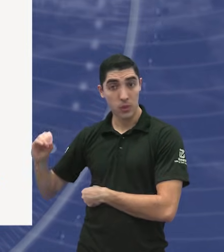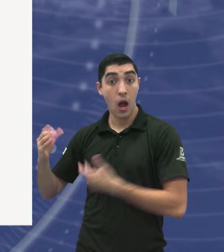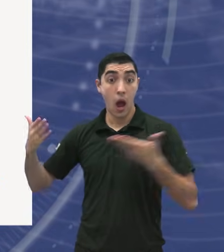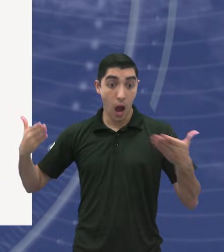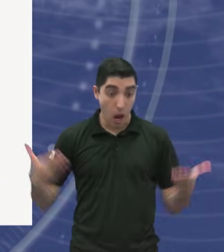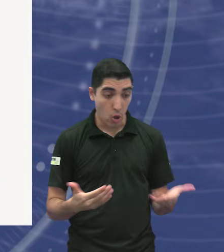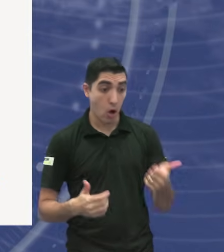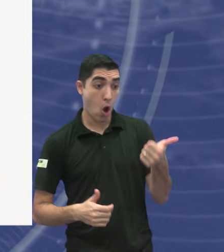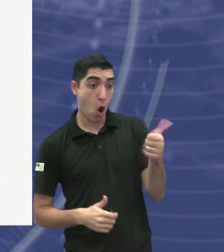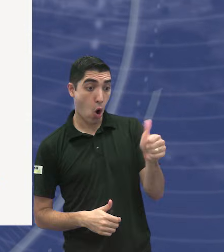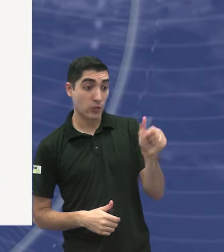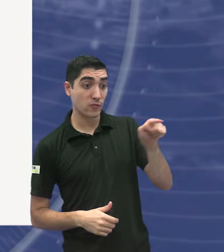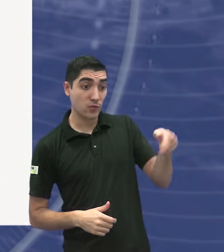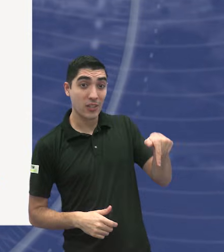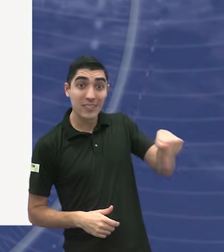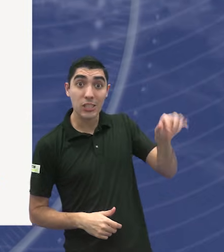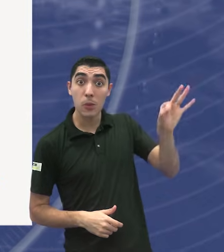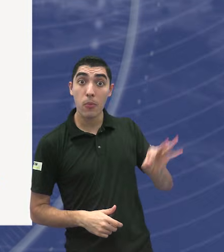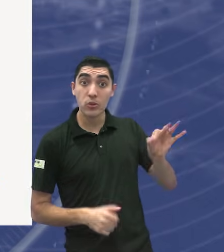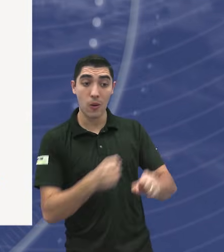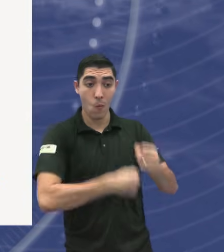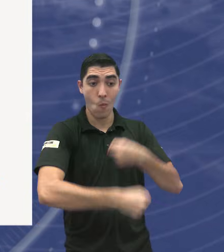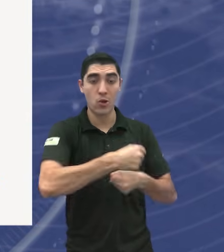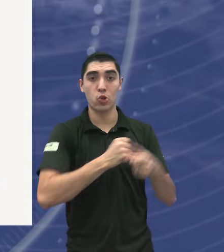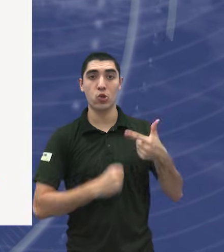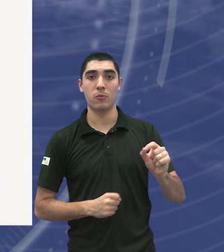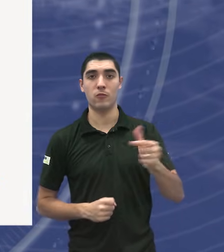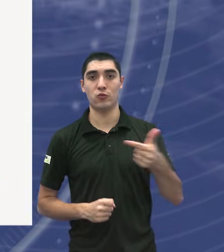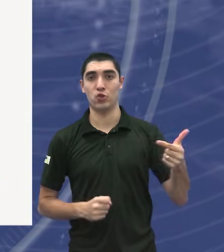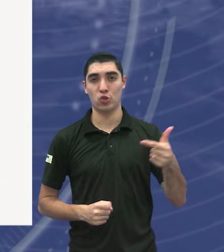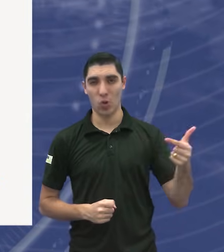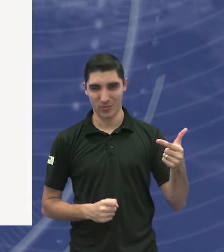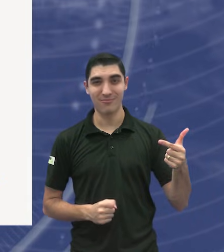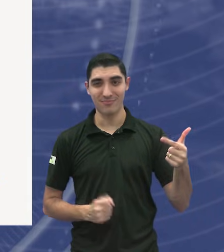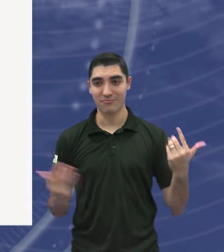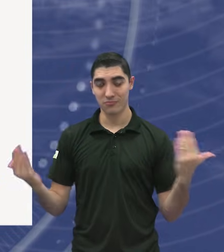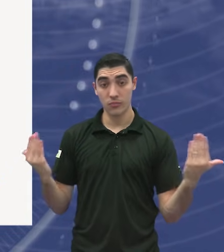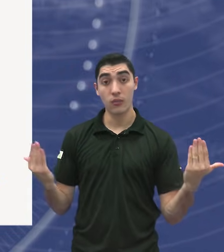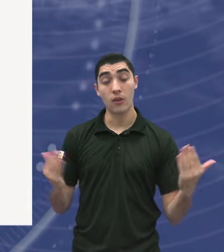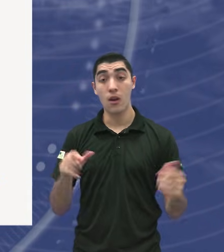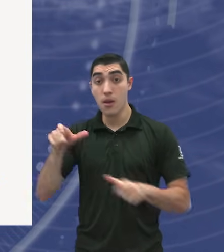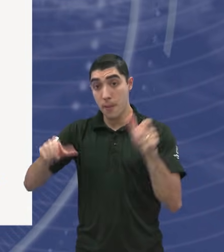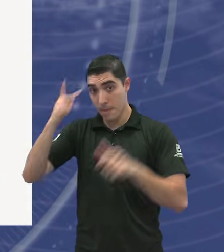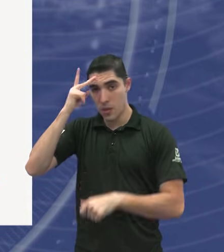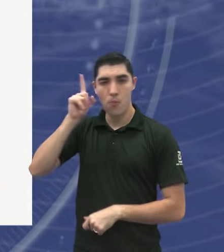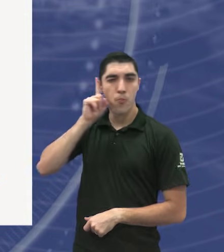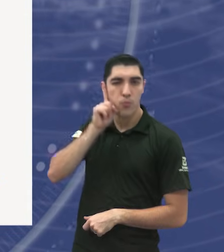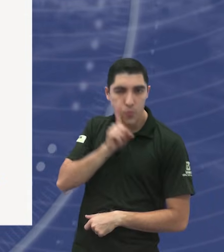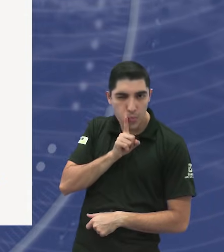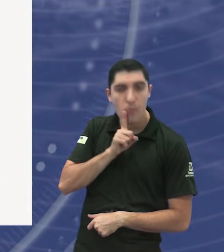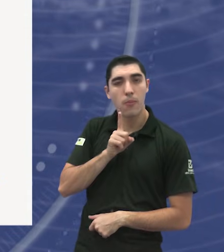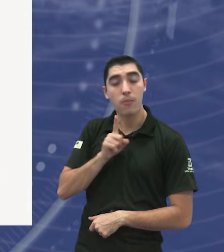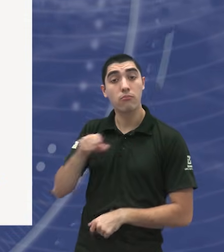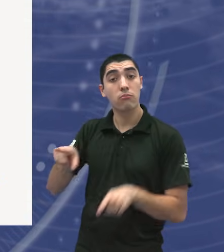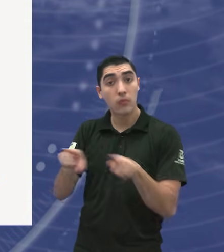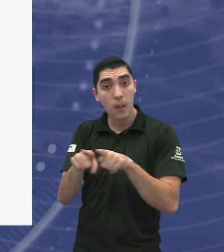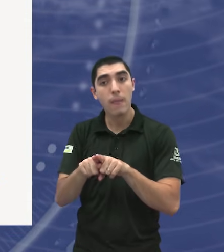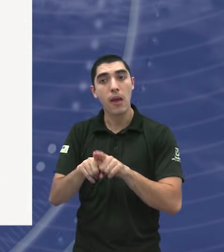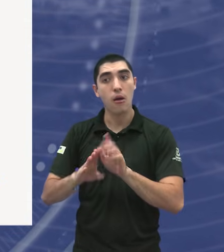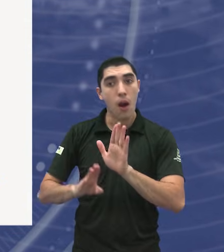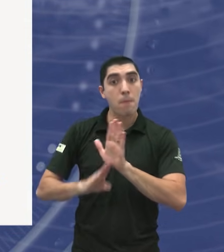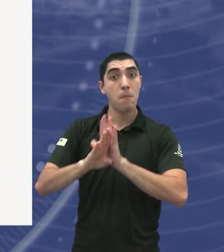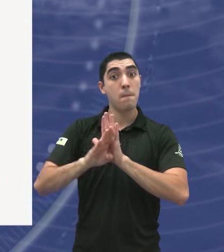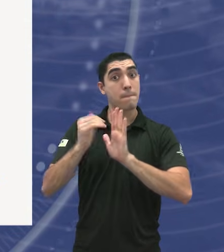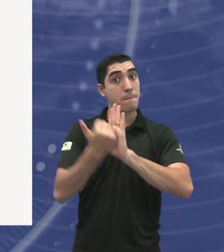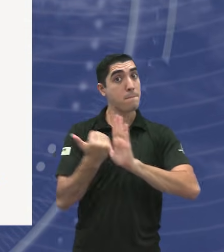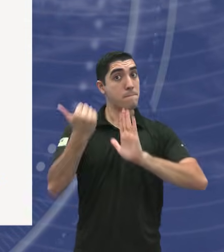para 11,7% em 2022. Entre os pardos, neste mesmo período, a alta foi um